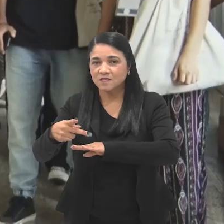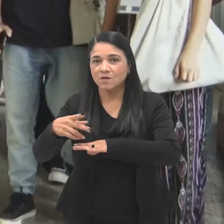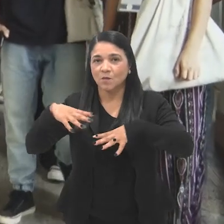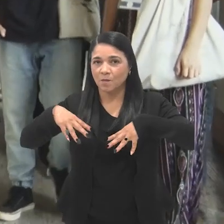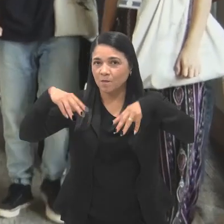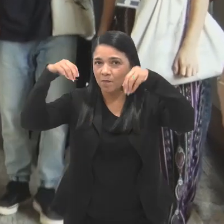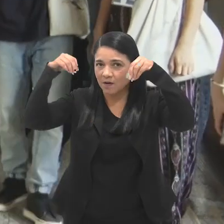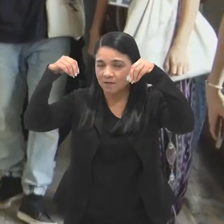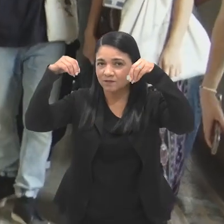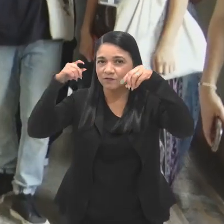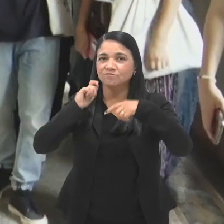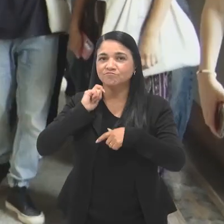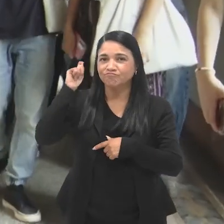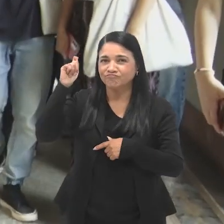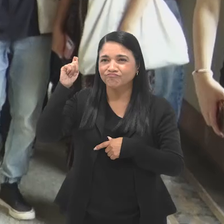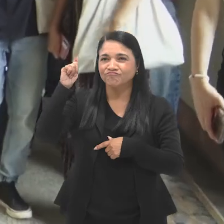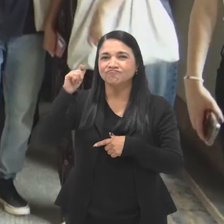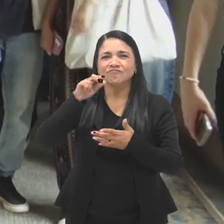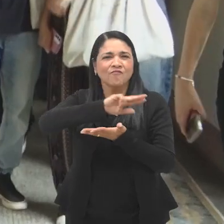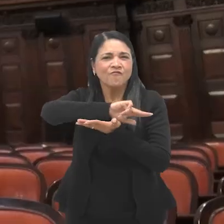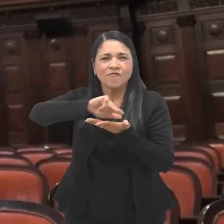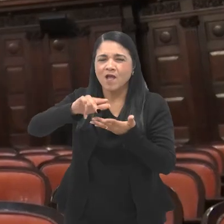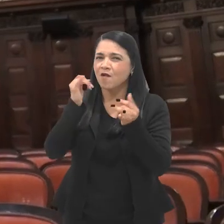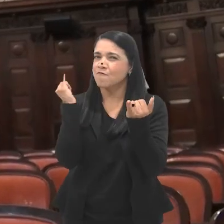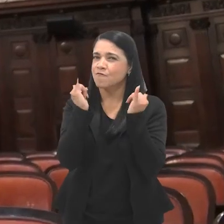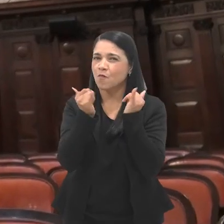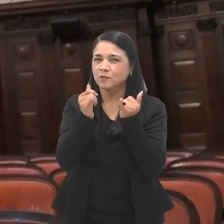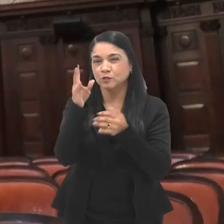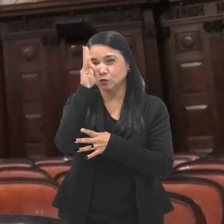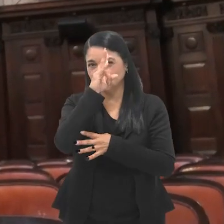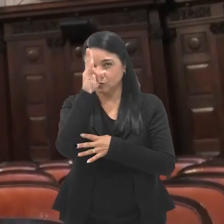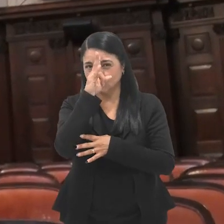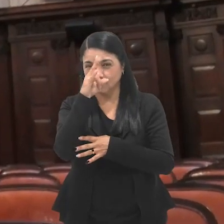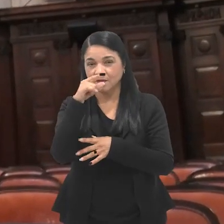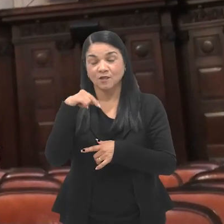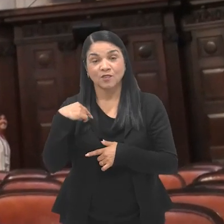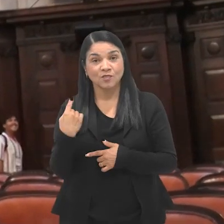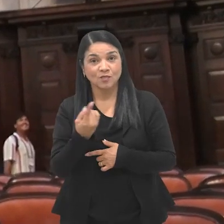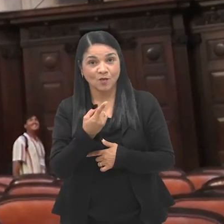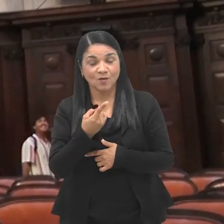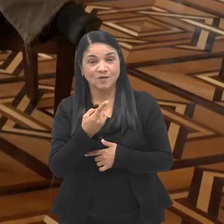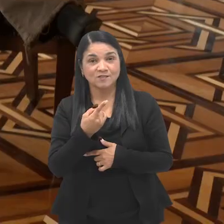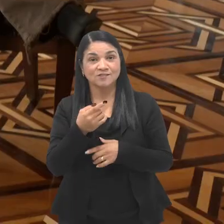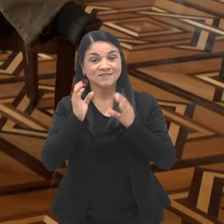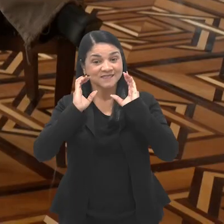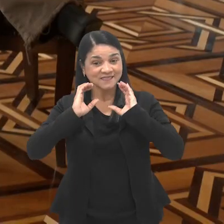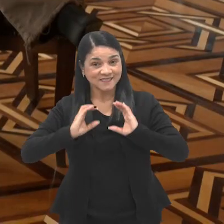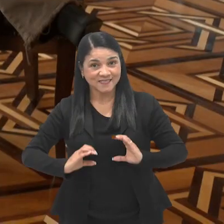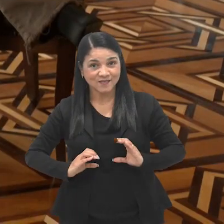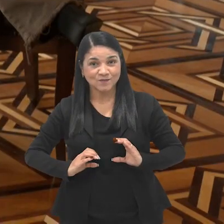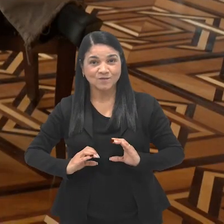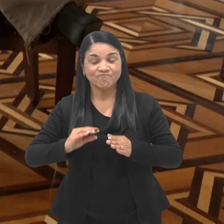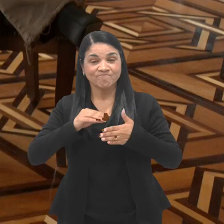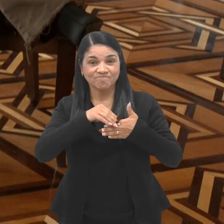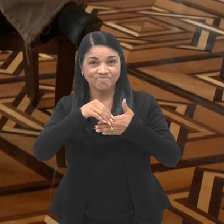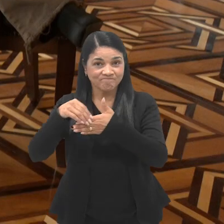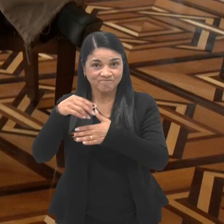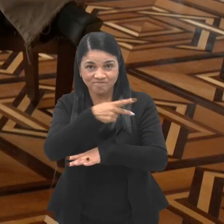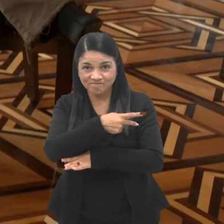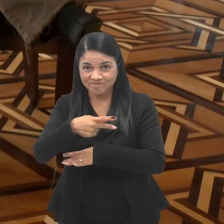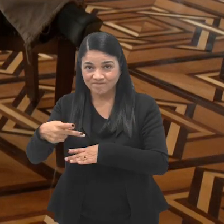Como é possível visitar o Palácio Tiradentes em um tour recheado de informações e história. E a gente aqui